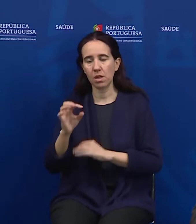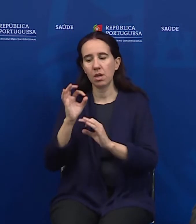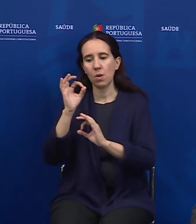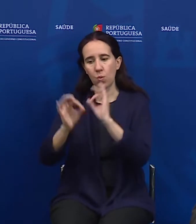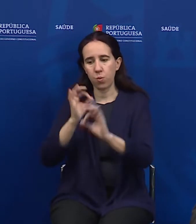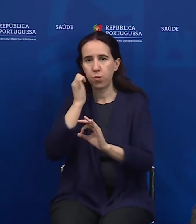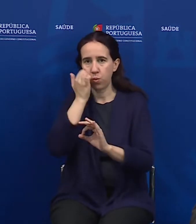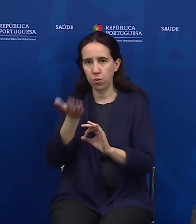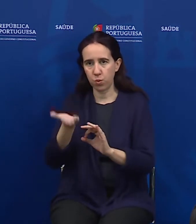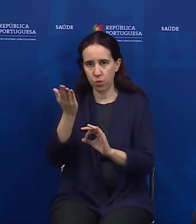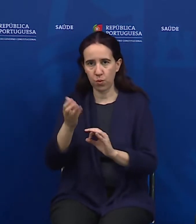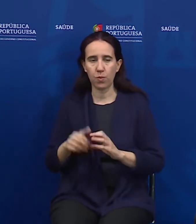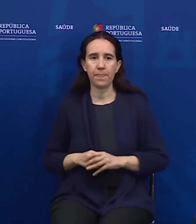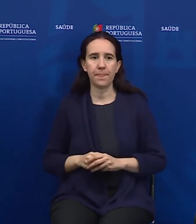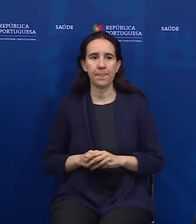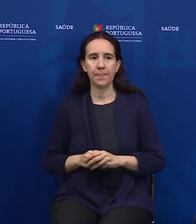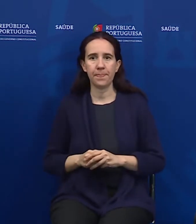cuidados intensivos.